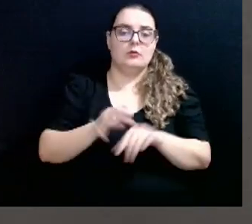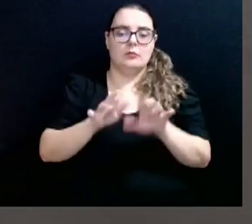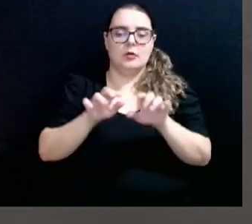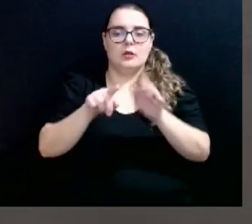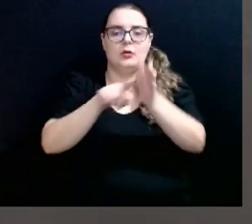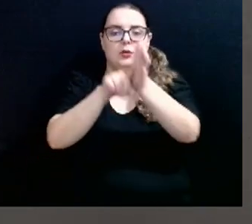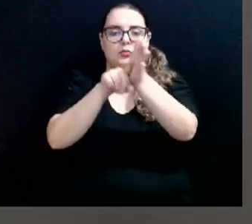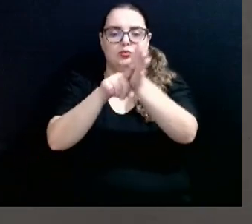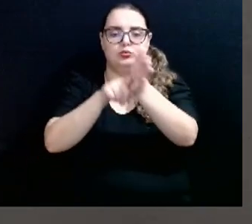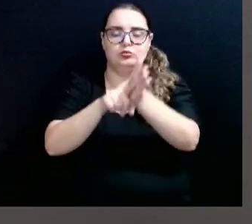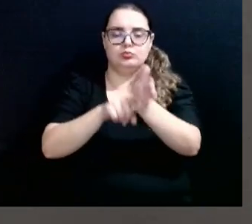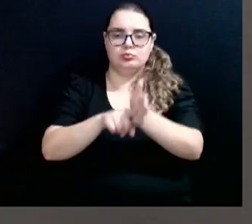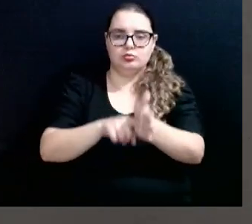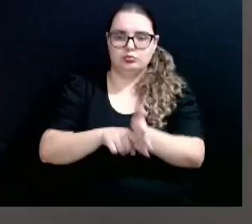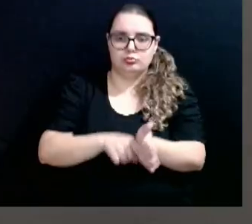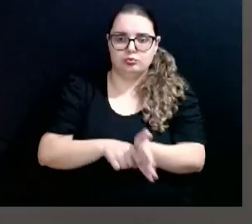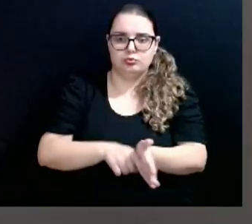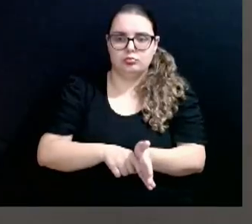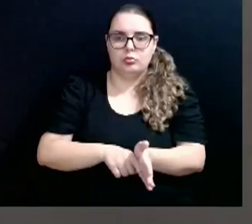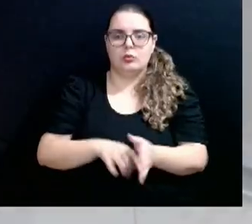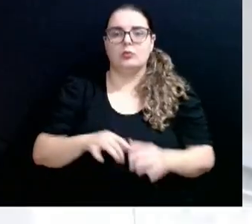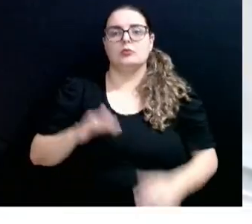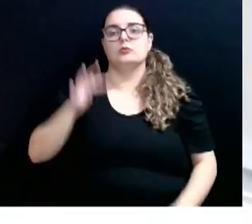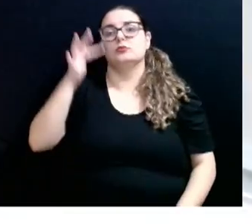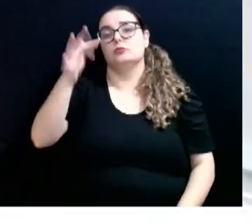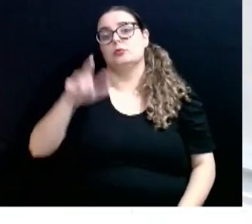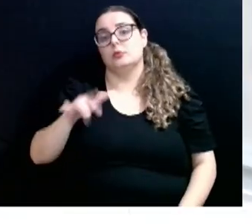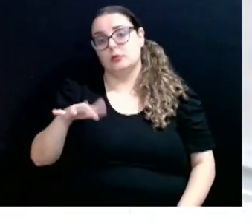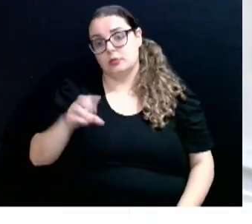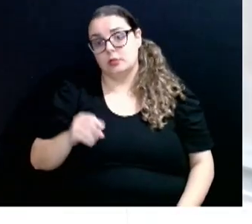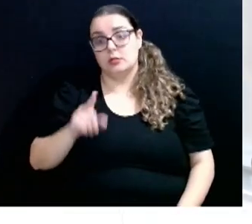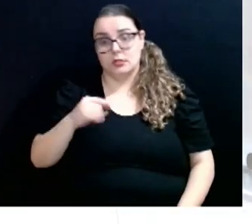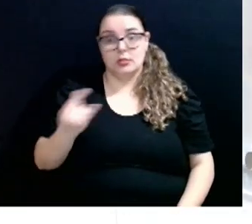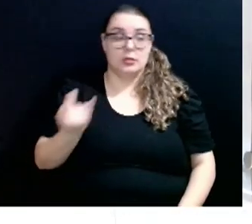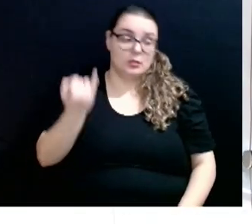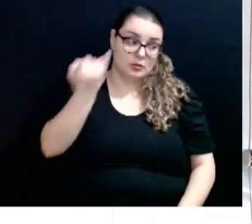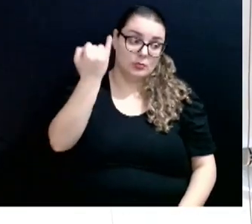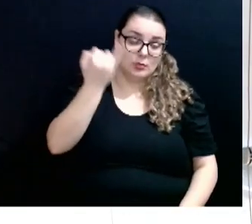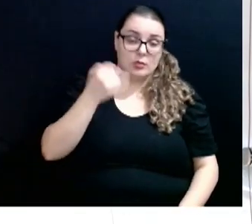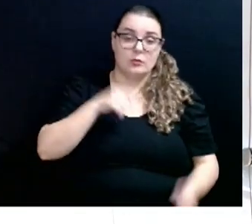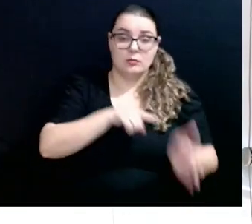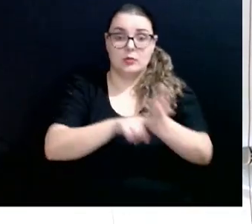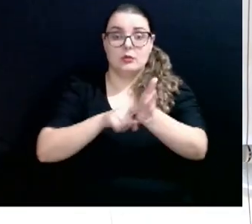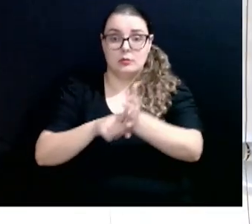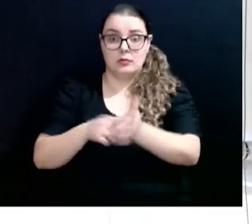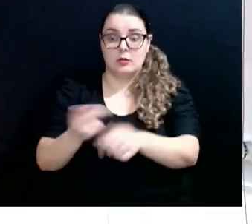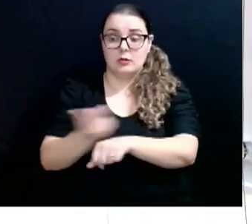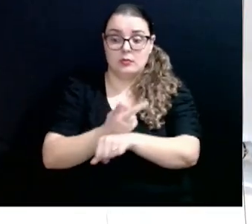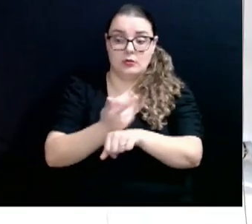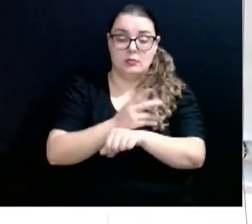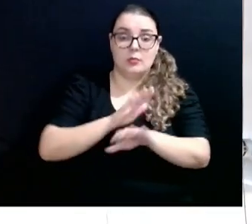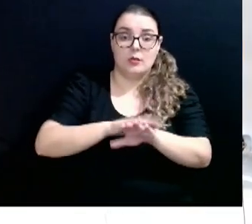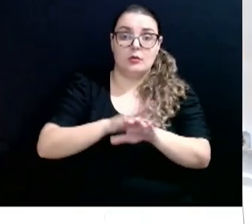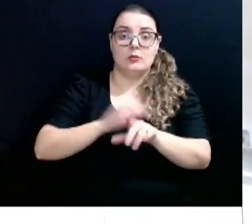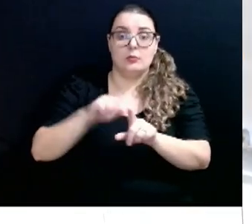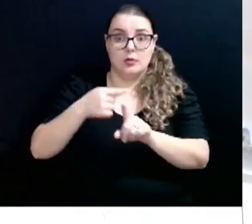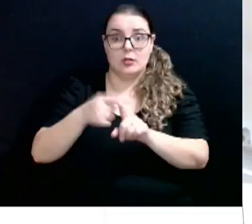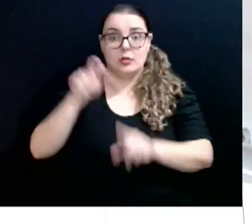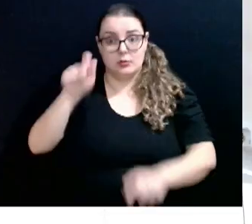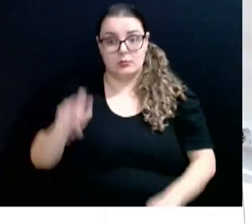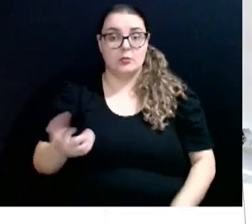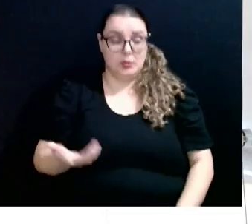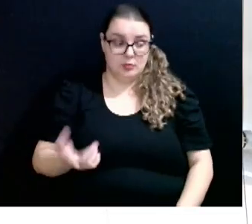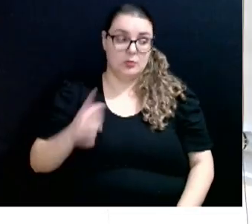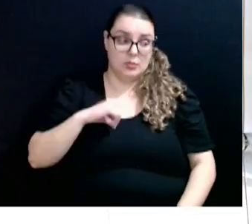sobre os futuros leilões. E é interessante vocês pesquisarem, ou seja, vai ser uma busca ativa da pessoa que tem interesse